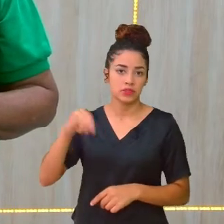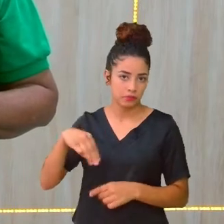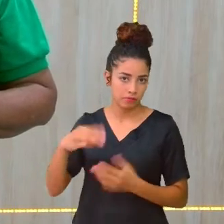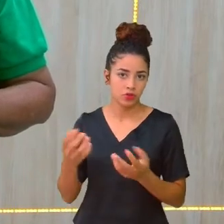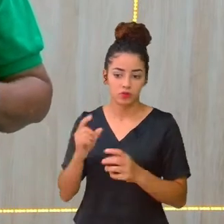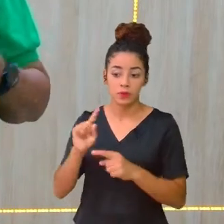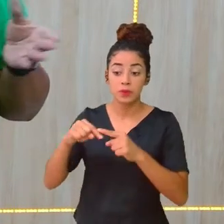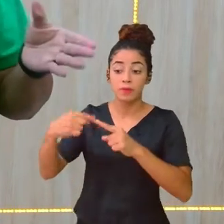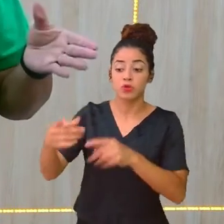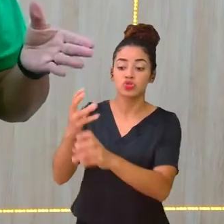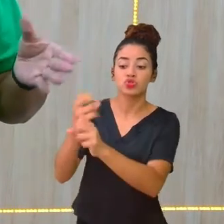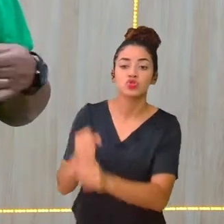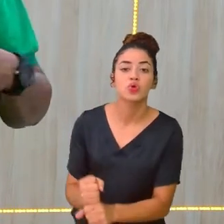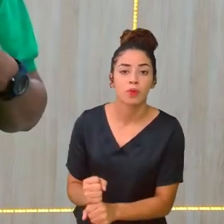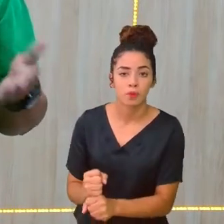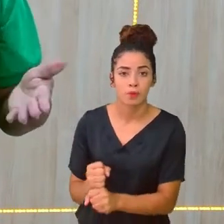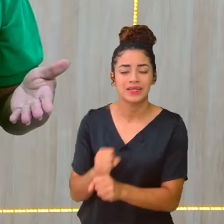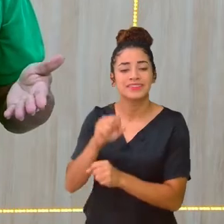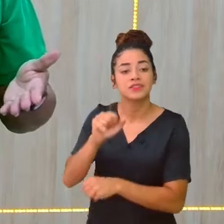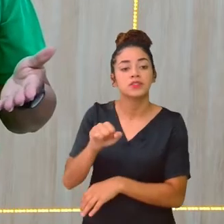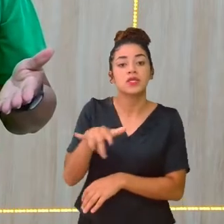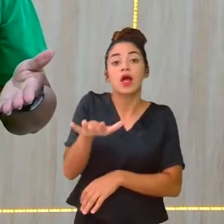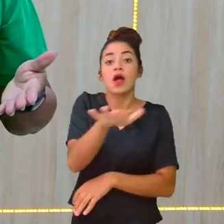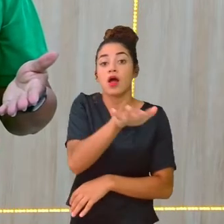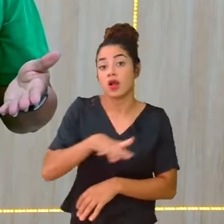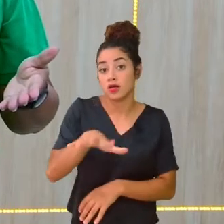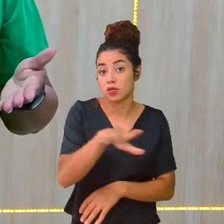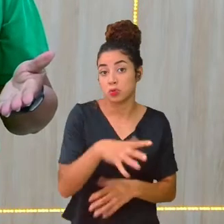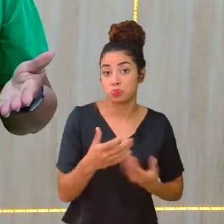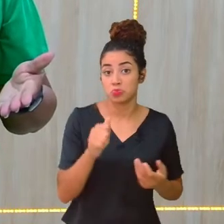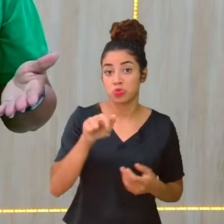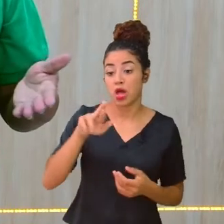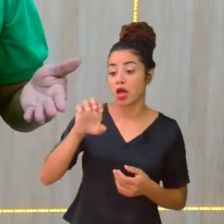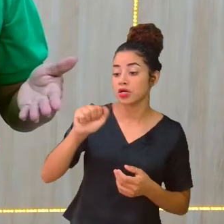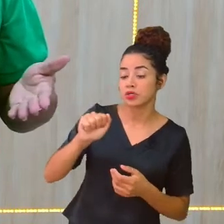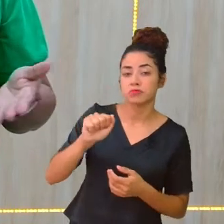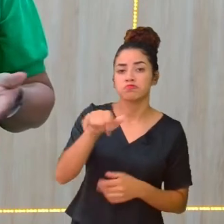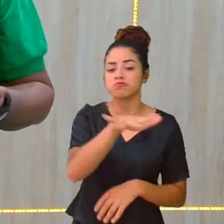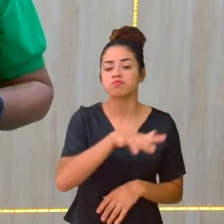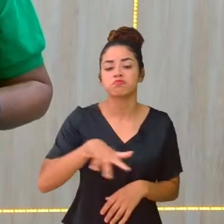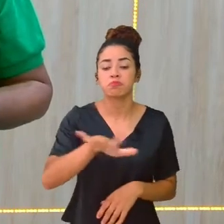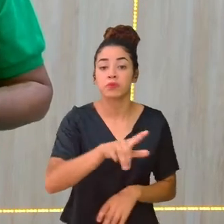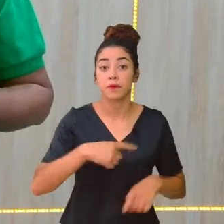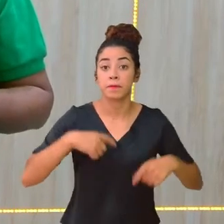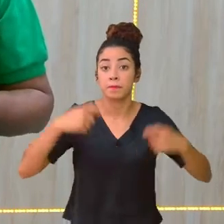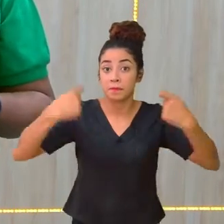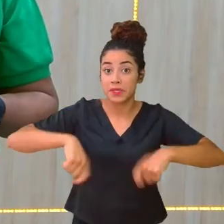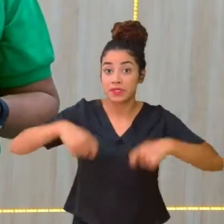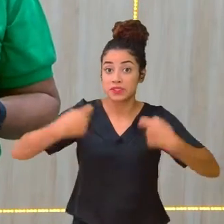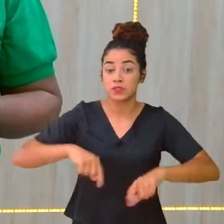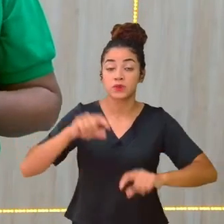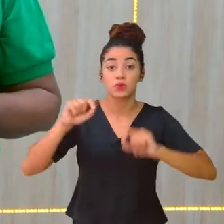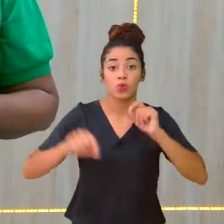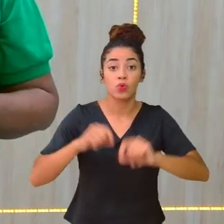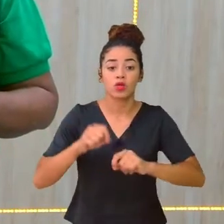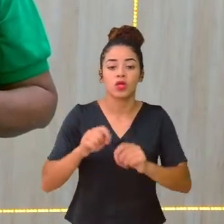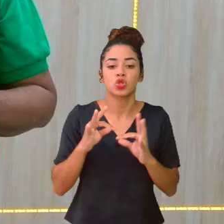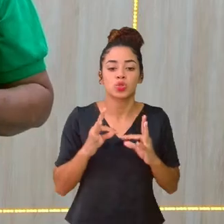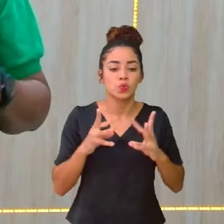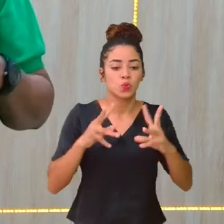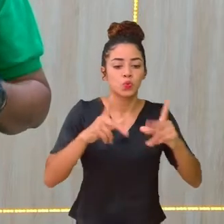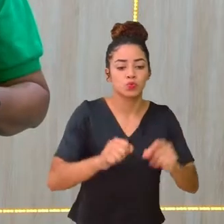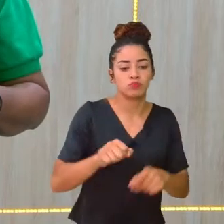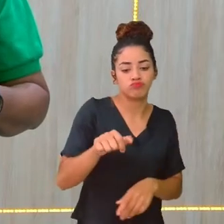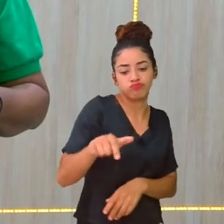né? E se eu for fazer a área? Então, a área eu preciso de toda a superfície